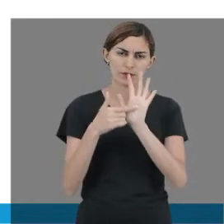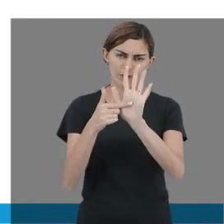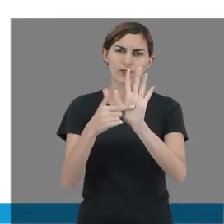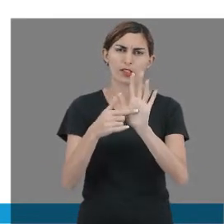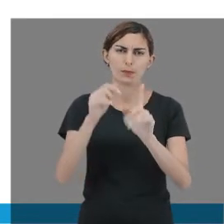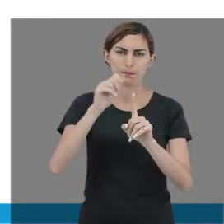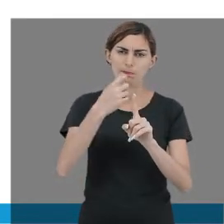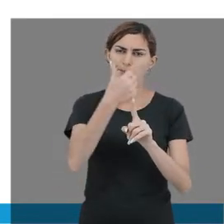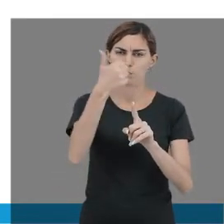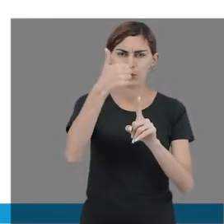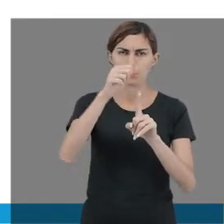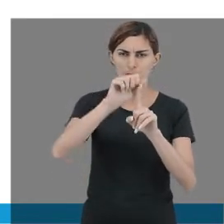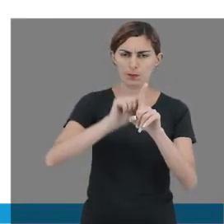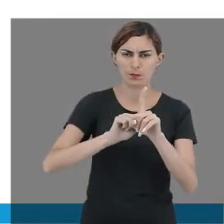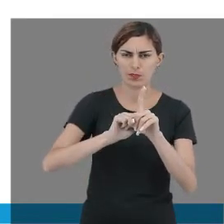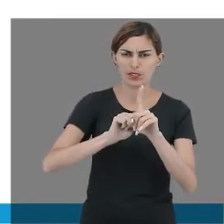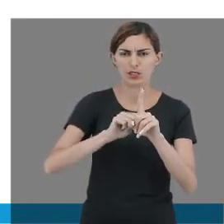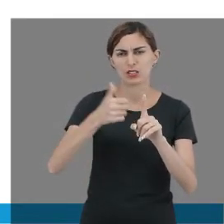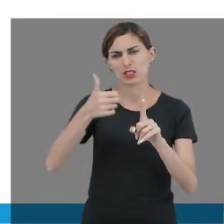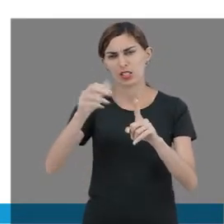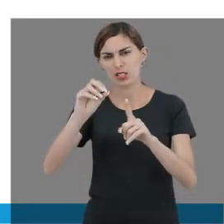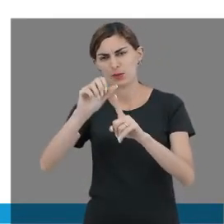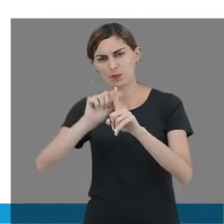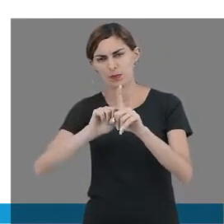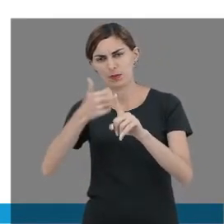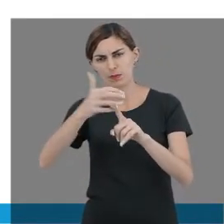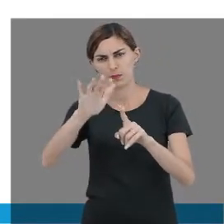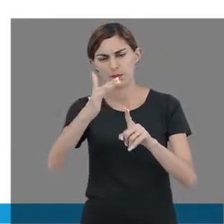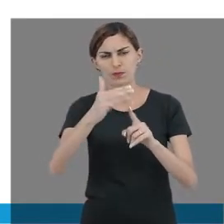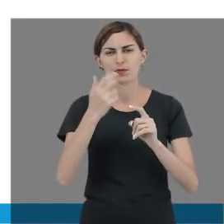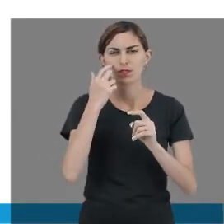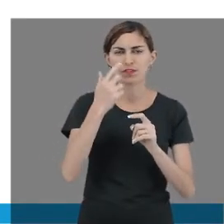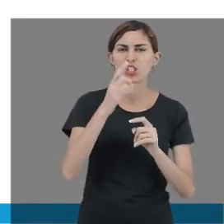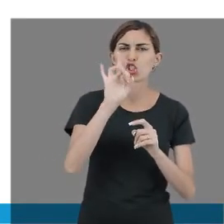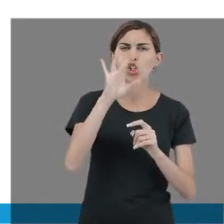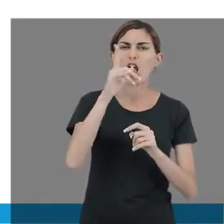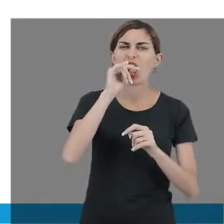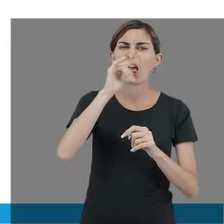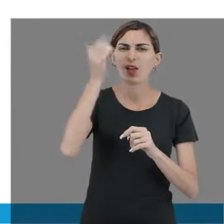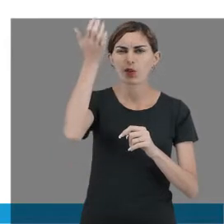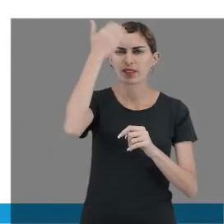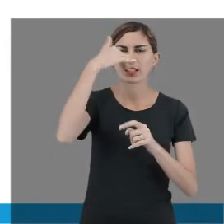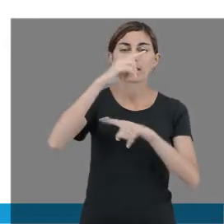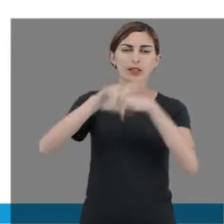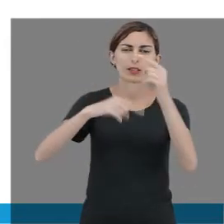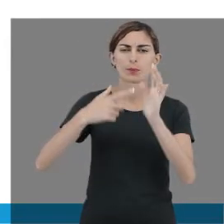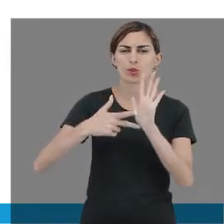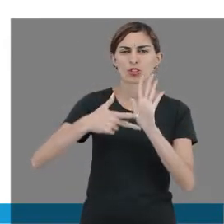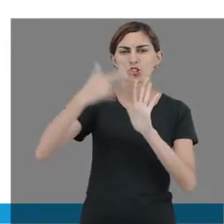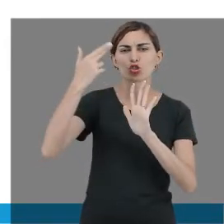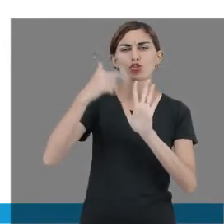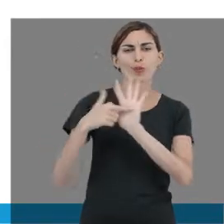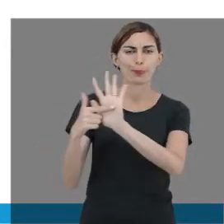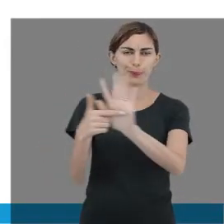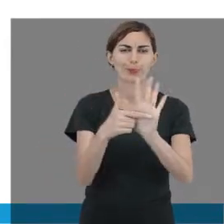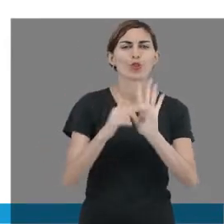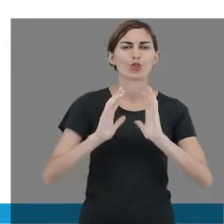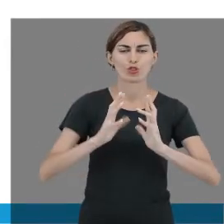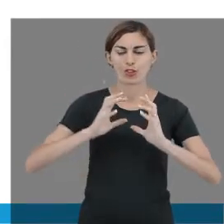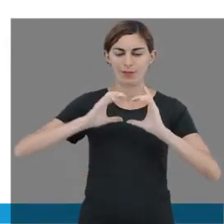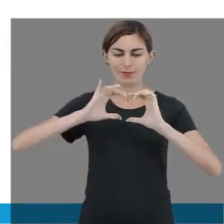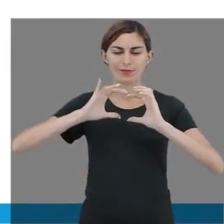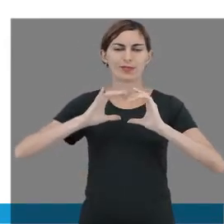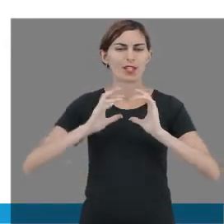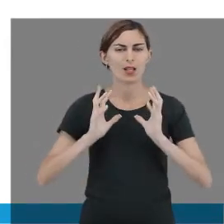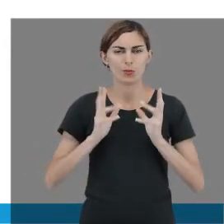com 10 meses praticamente você quase não vê tecido cerebral, só líquido, e aqui depois da cirurgia, aí você já aparece aqui o tecido cerebral dele,